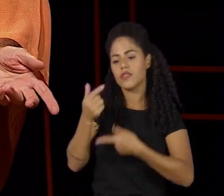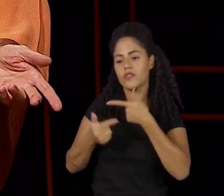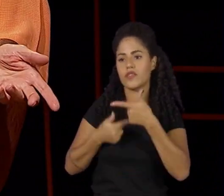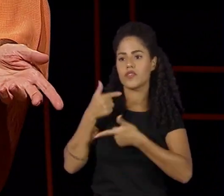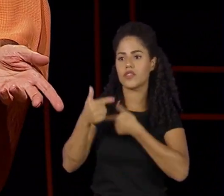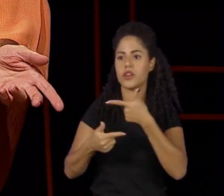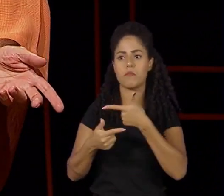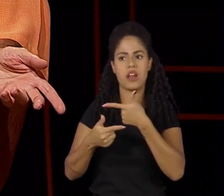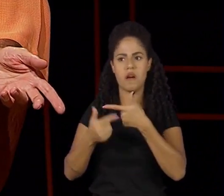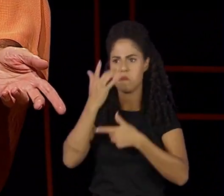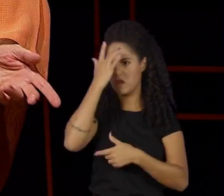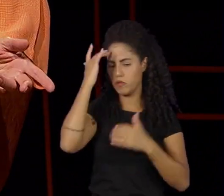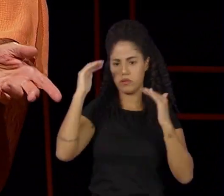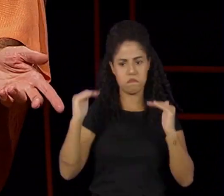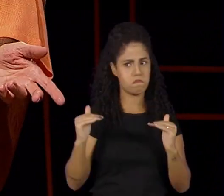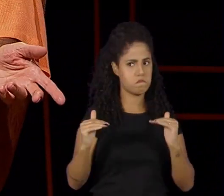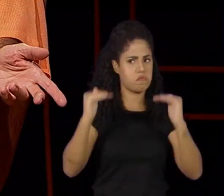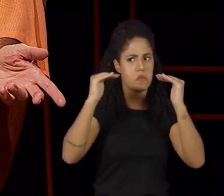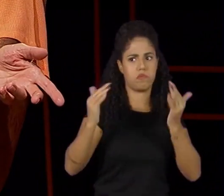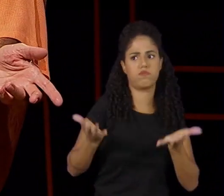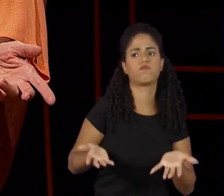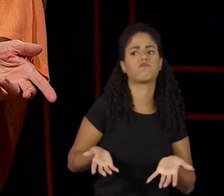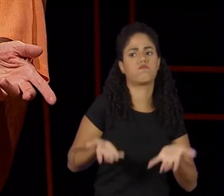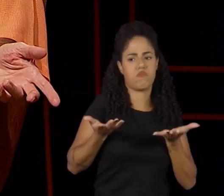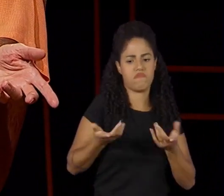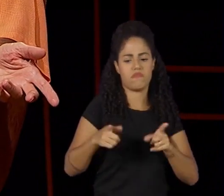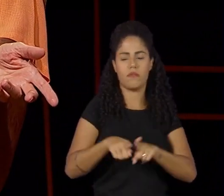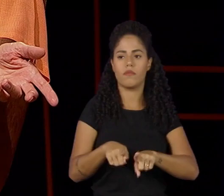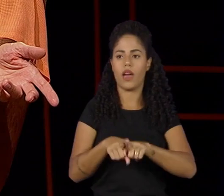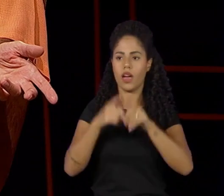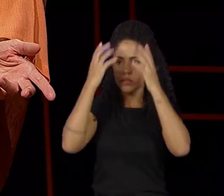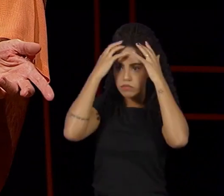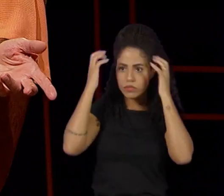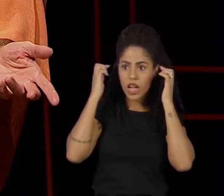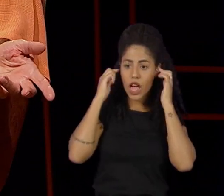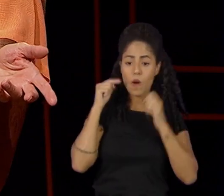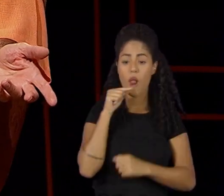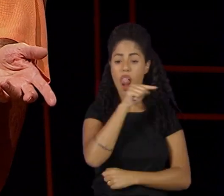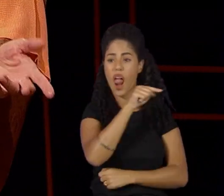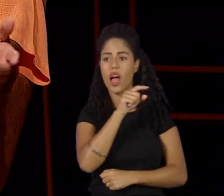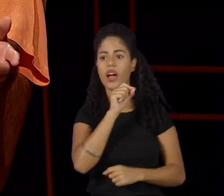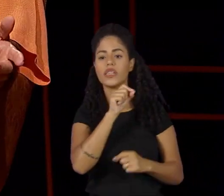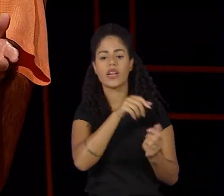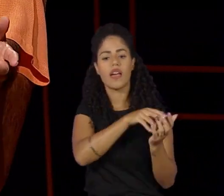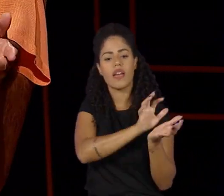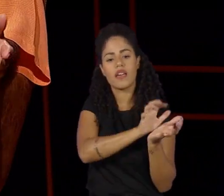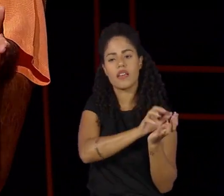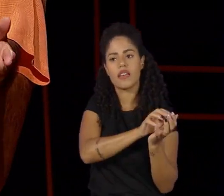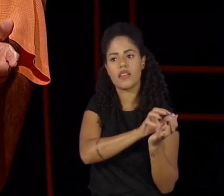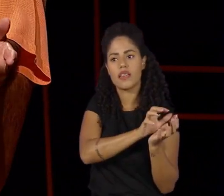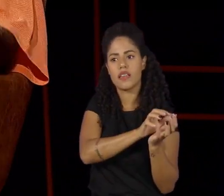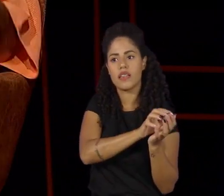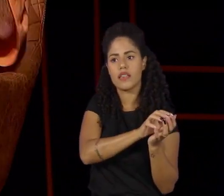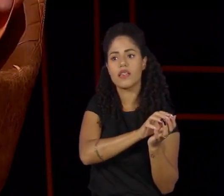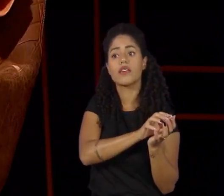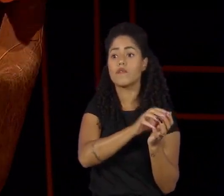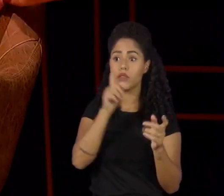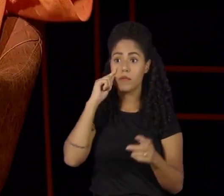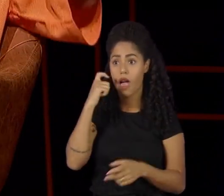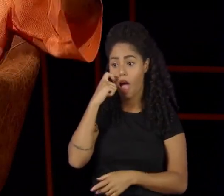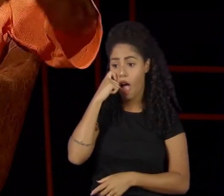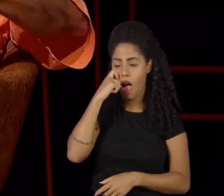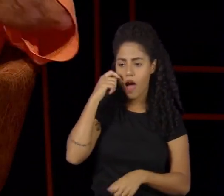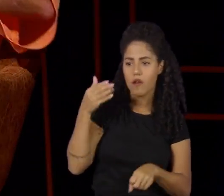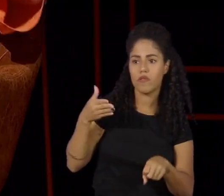com fera, mesmo na rádio, que eu fiz rádio no Recife, ao vivo, novela de rádio ao vivo, depois que pintaram